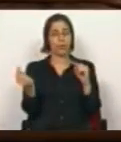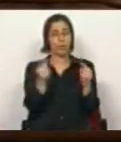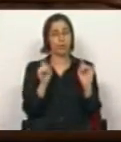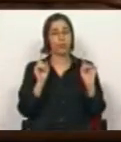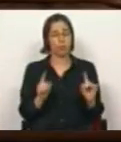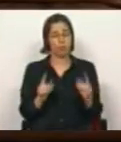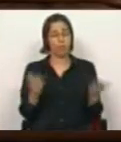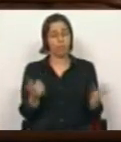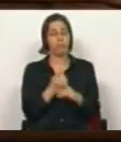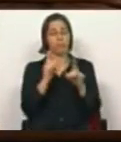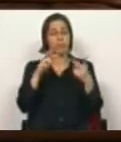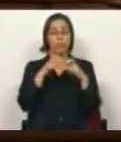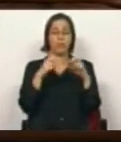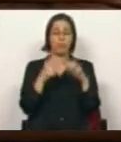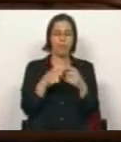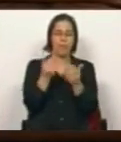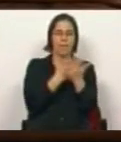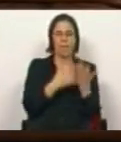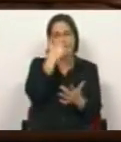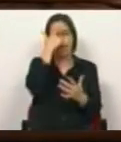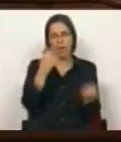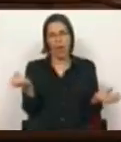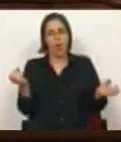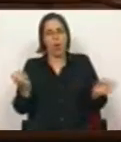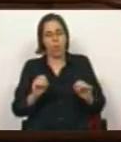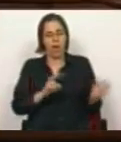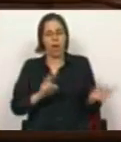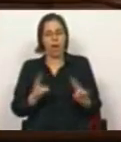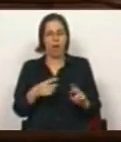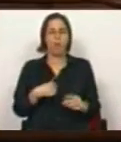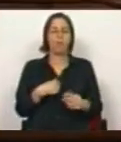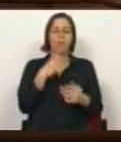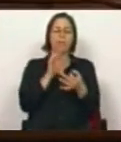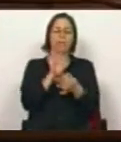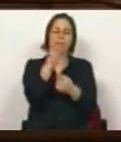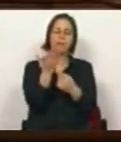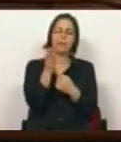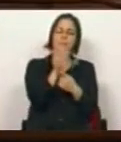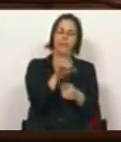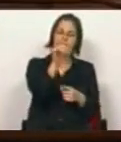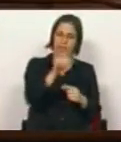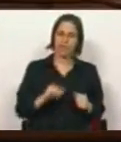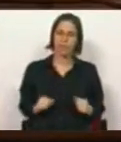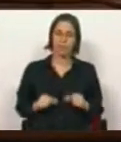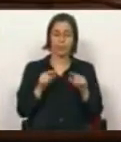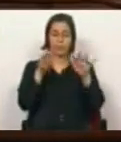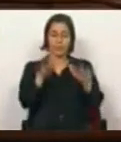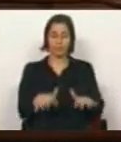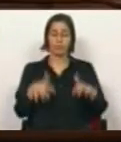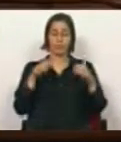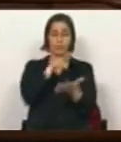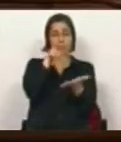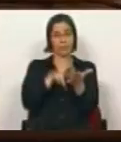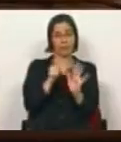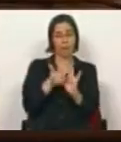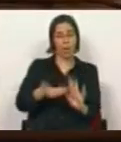discussão, porque será um problema para o mercado, porque não há alternativas, eu deixo um exemplo. Quando esta Assembleia